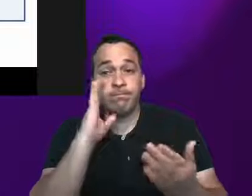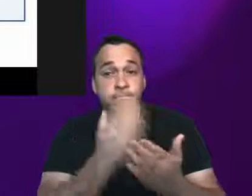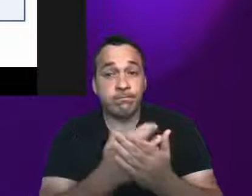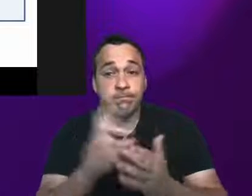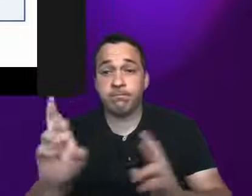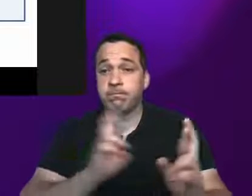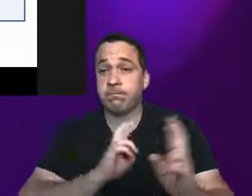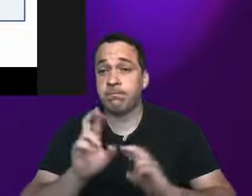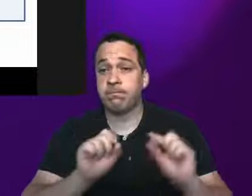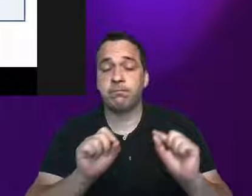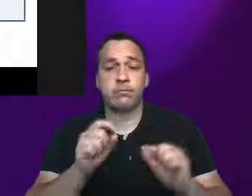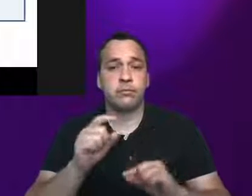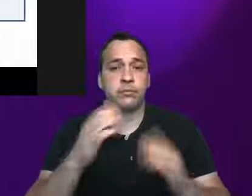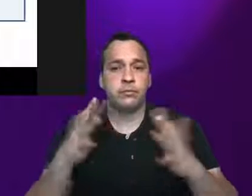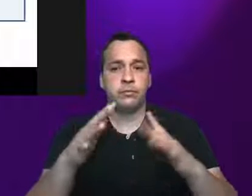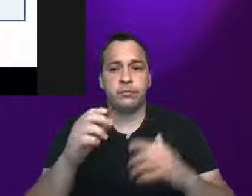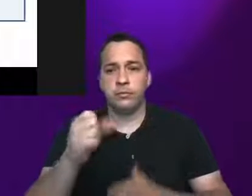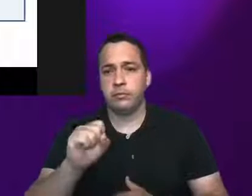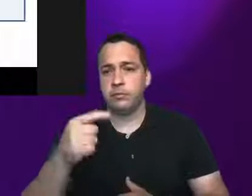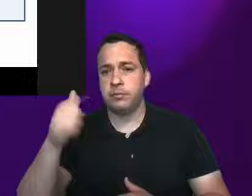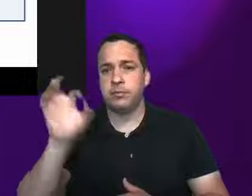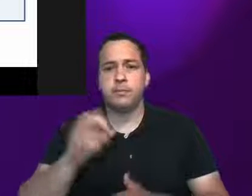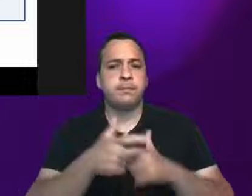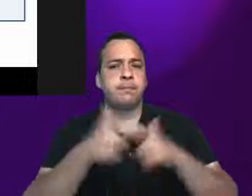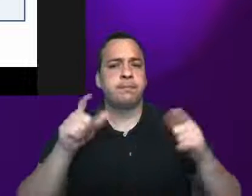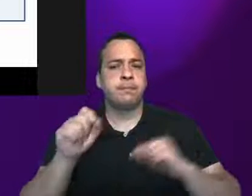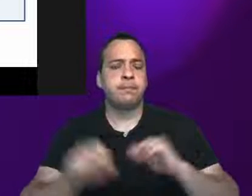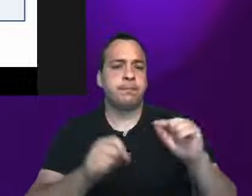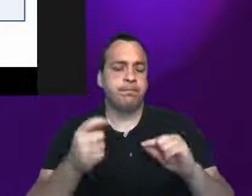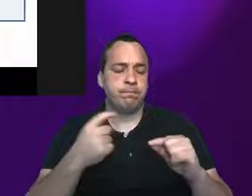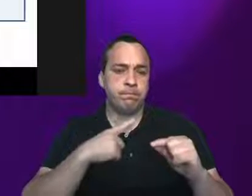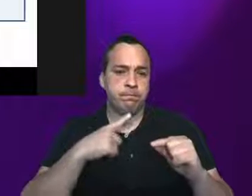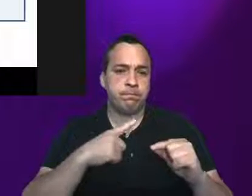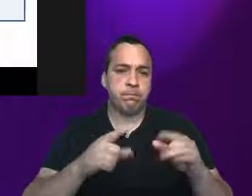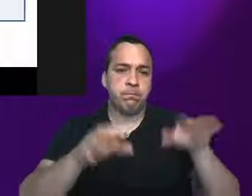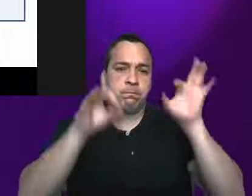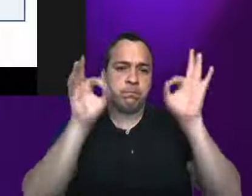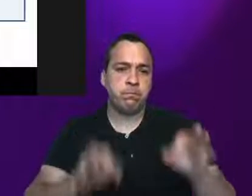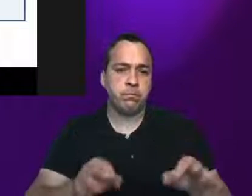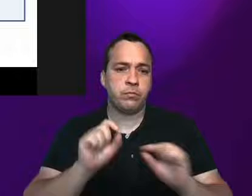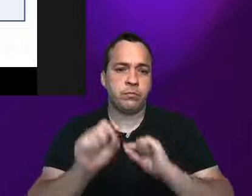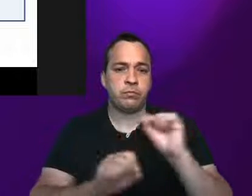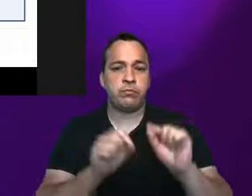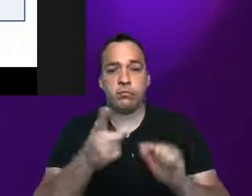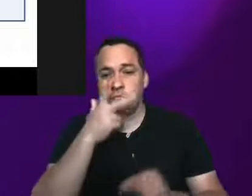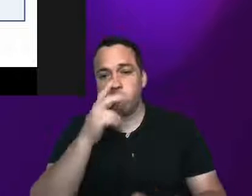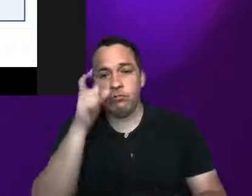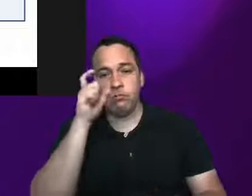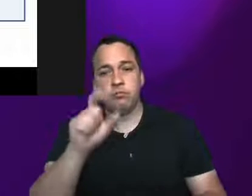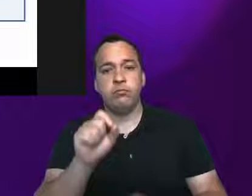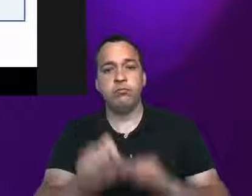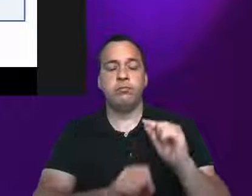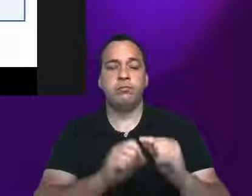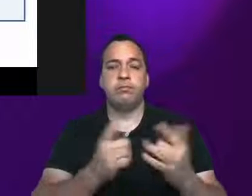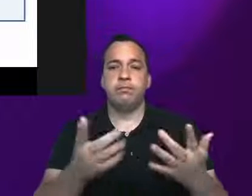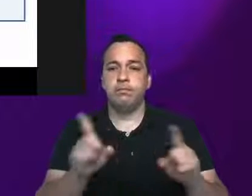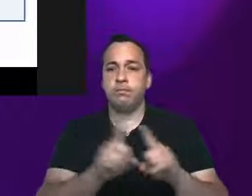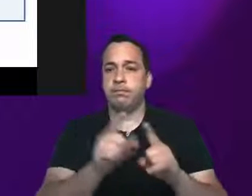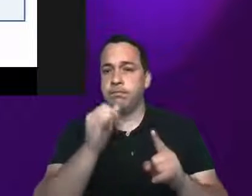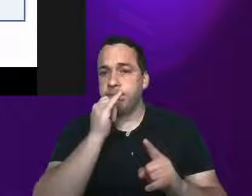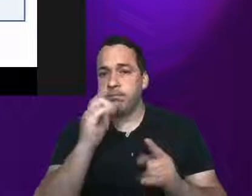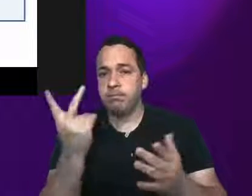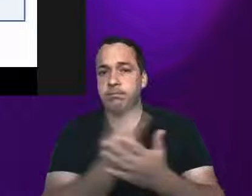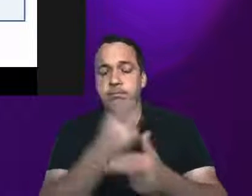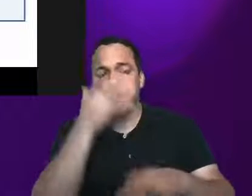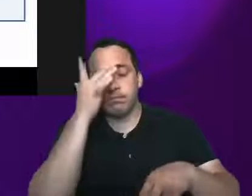em 87% das situações eu vou estar correto. É muito interessante falar também que quando o paciente já